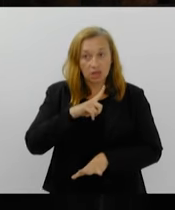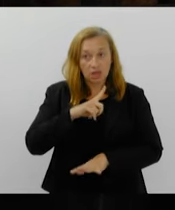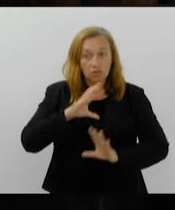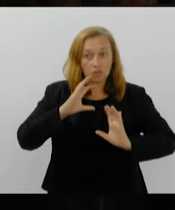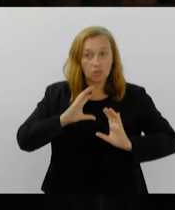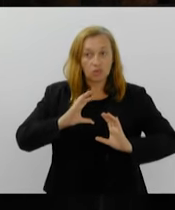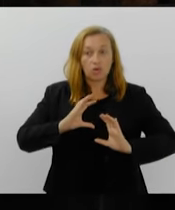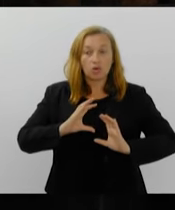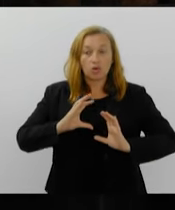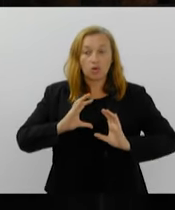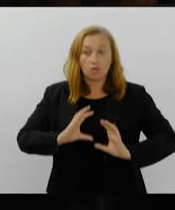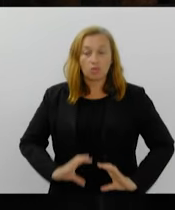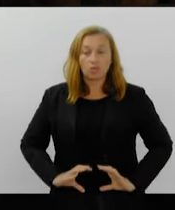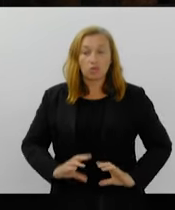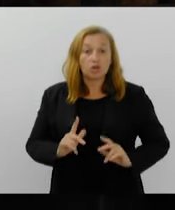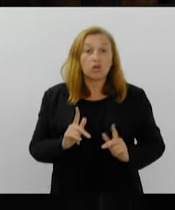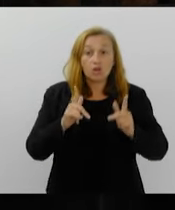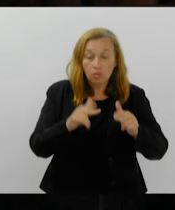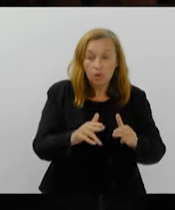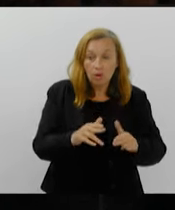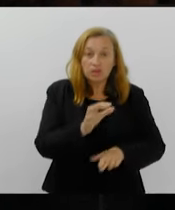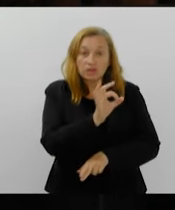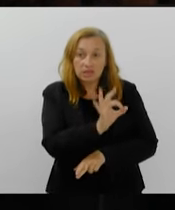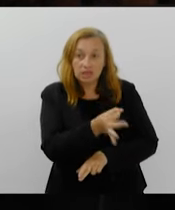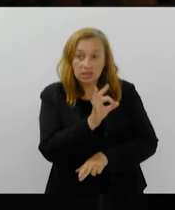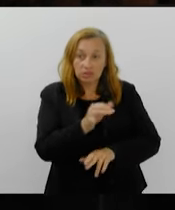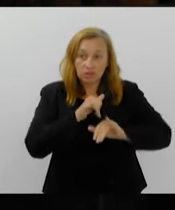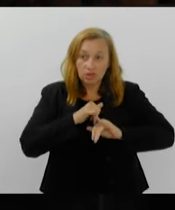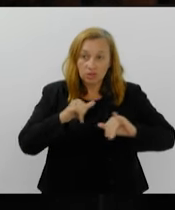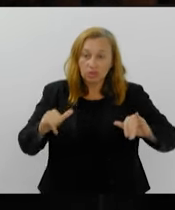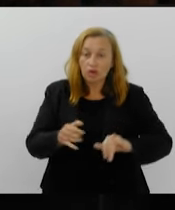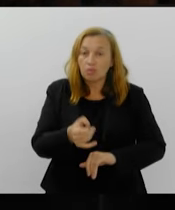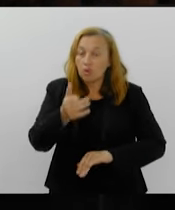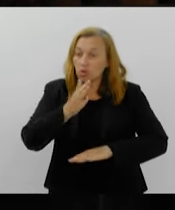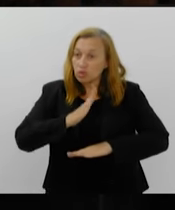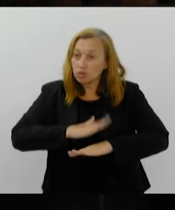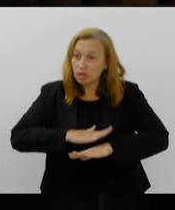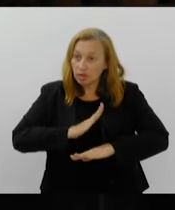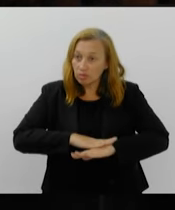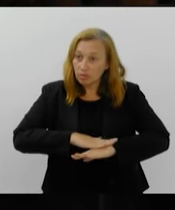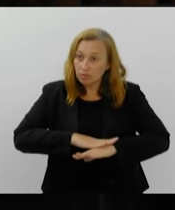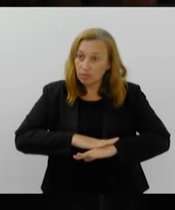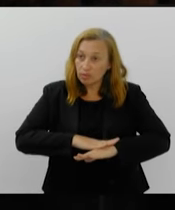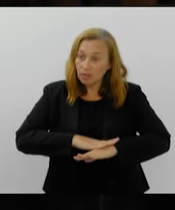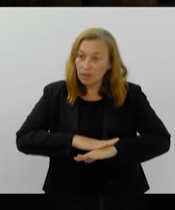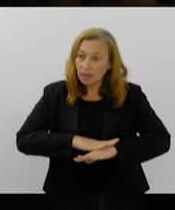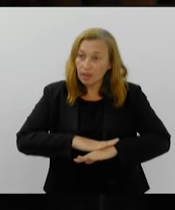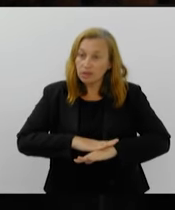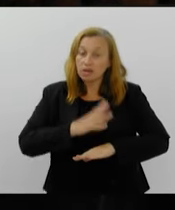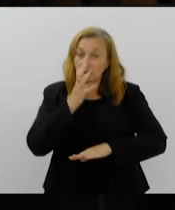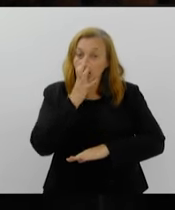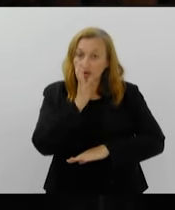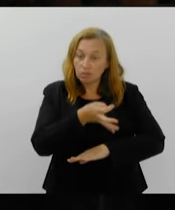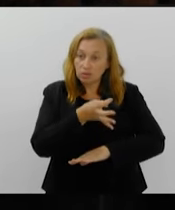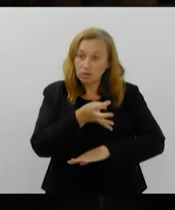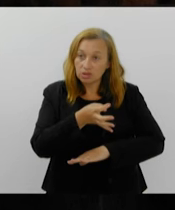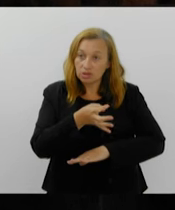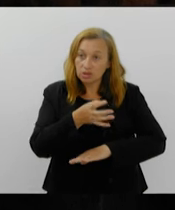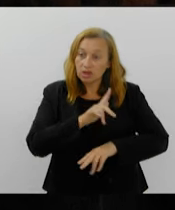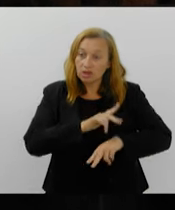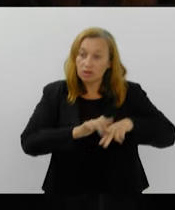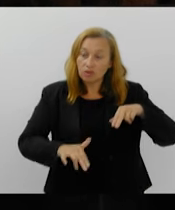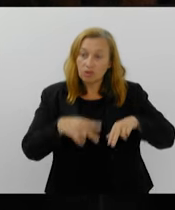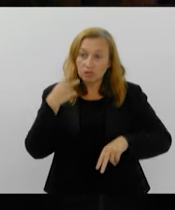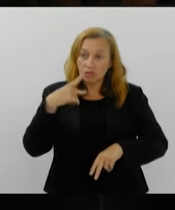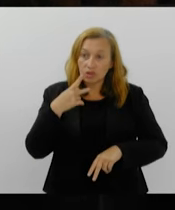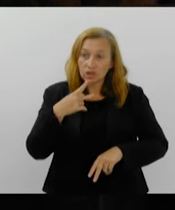mesma forma certamente seria notícia dentro em pouco de ser acusado de violência política